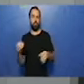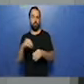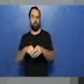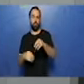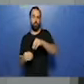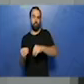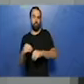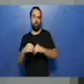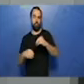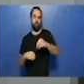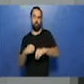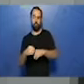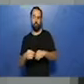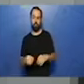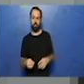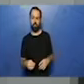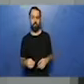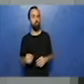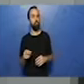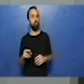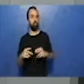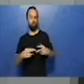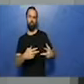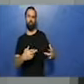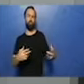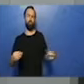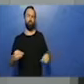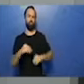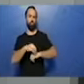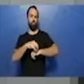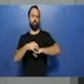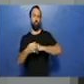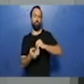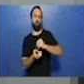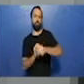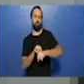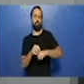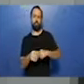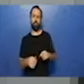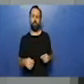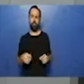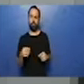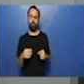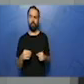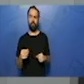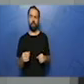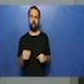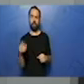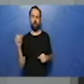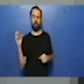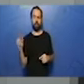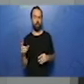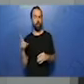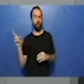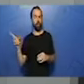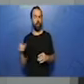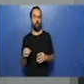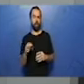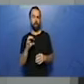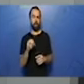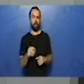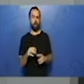aqui no recipiente, nós temos vários tipos de moléculas representadas, lembrando que cada esfera